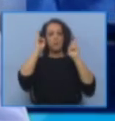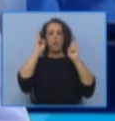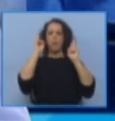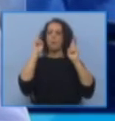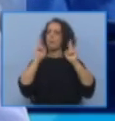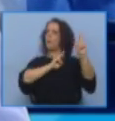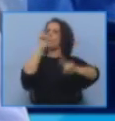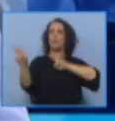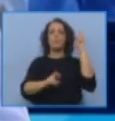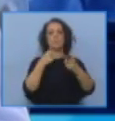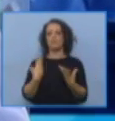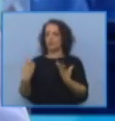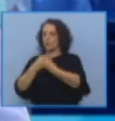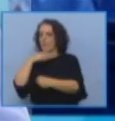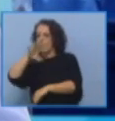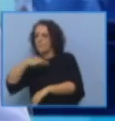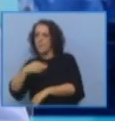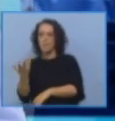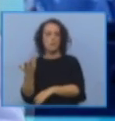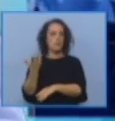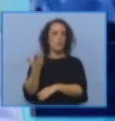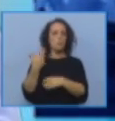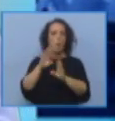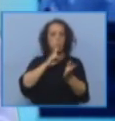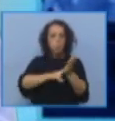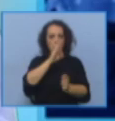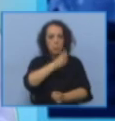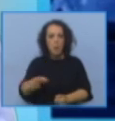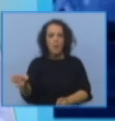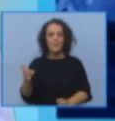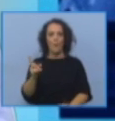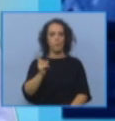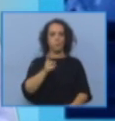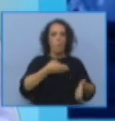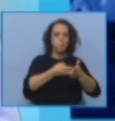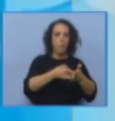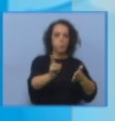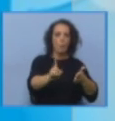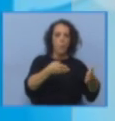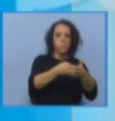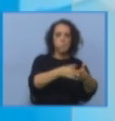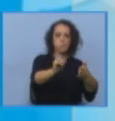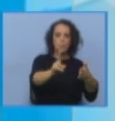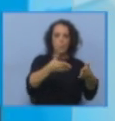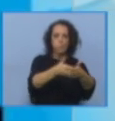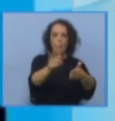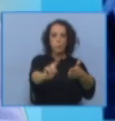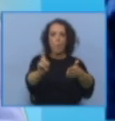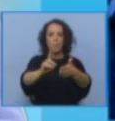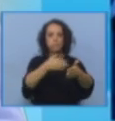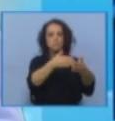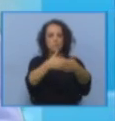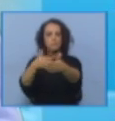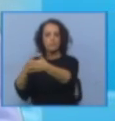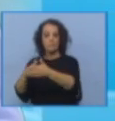deslocar-se, poderem juntar-se à família, poderem reunir-se. Depois, na prática, nós vemos estes entraves, esta dificuldade que existe, de facto, e